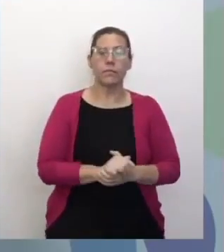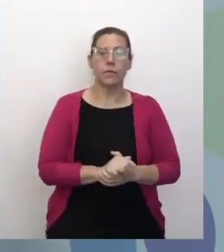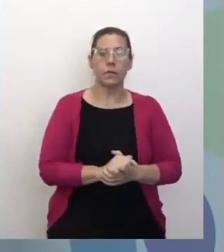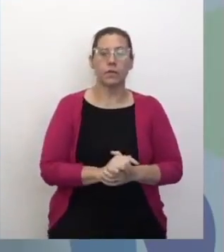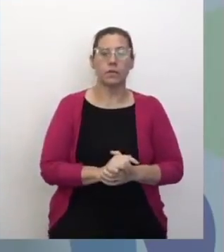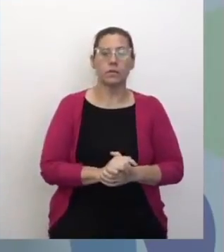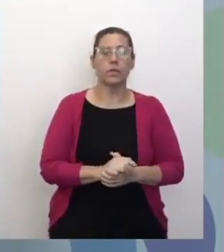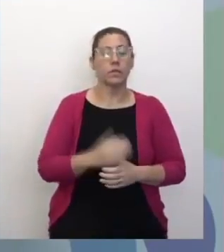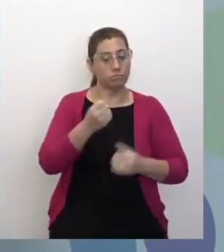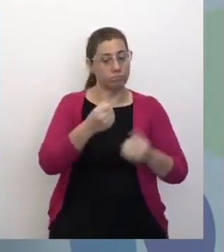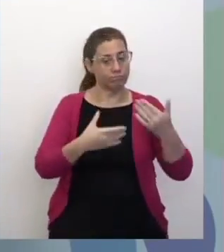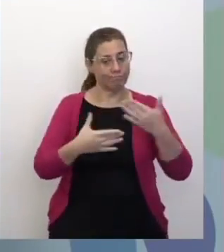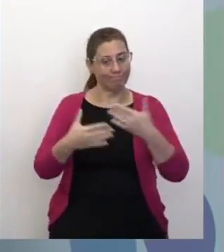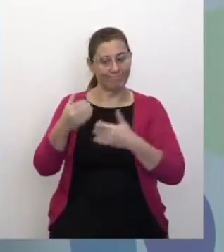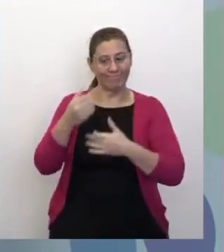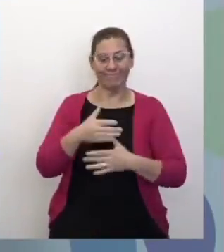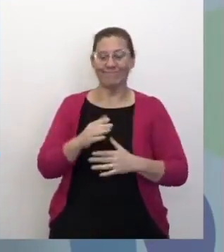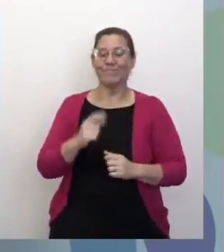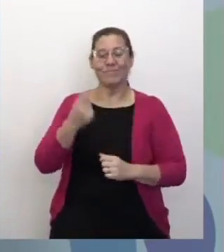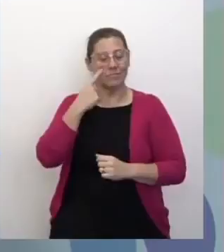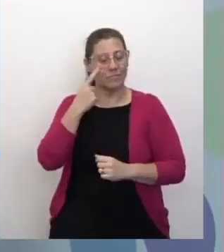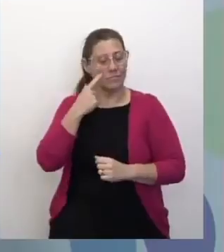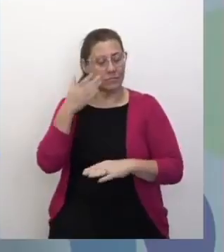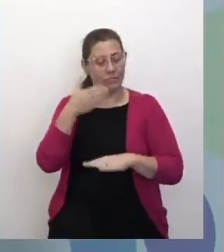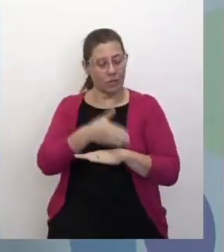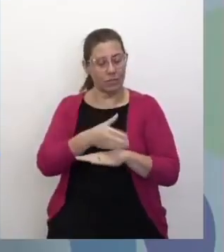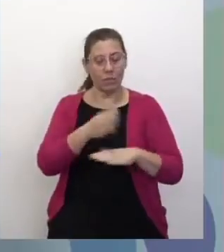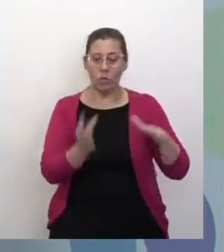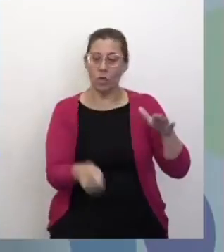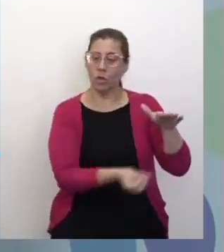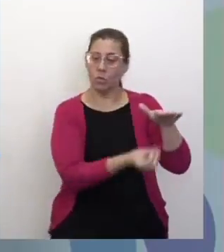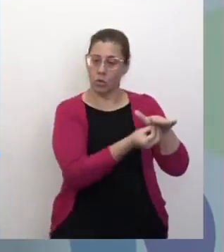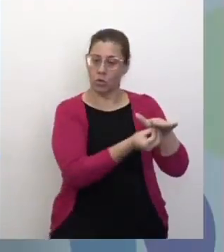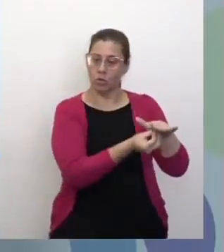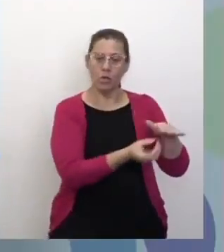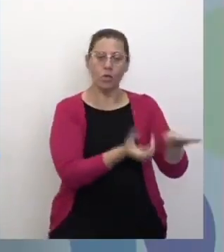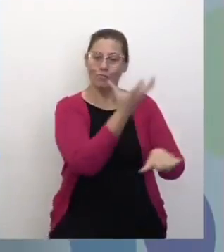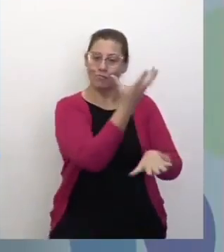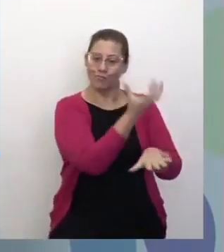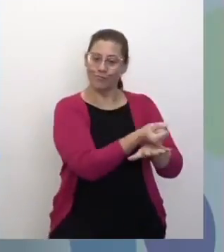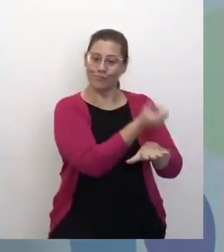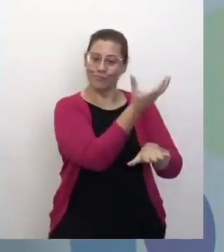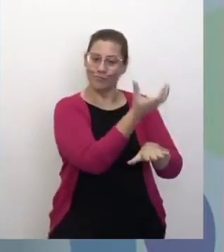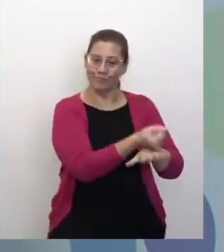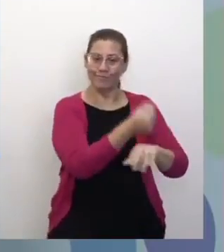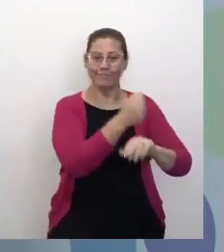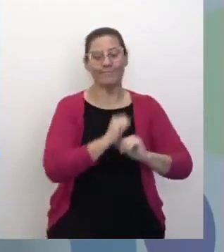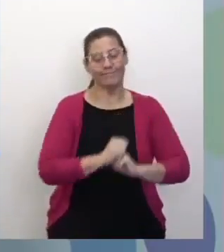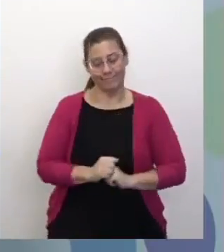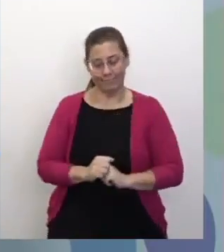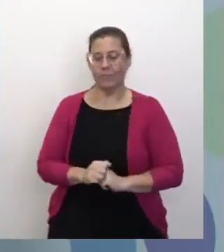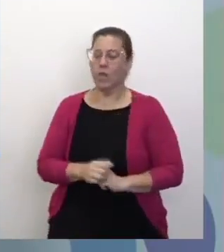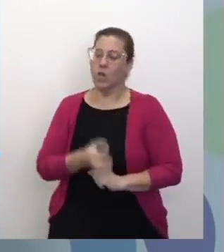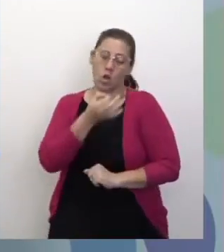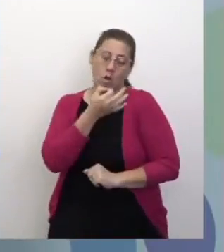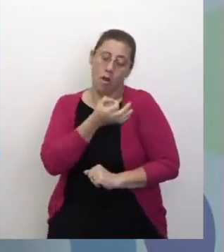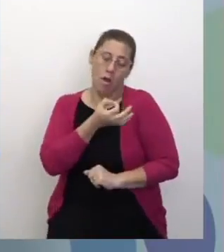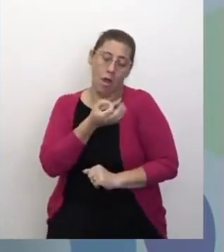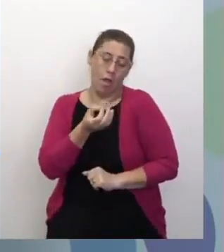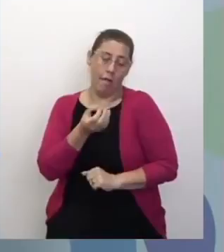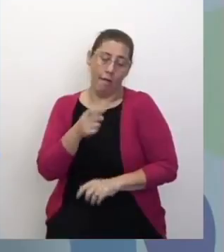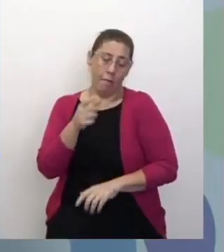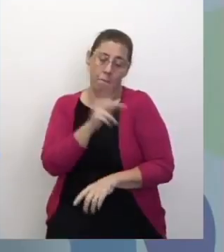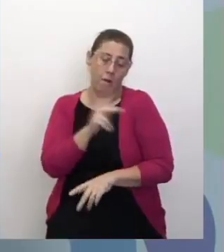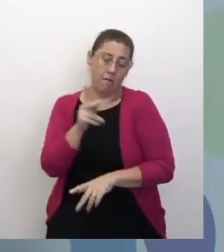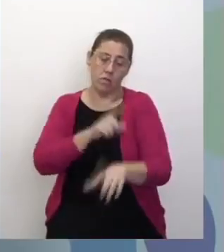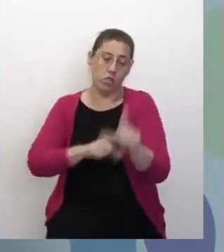estará no slide. Basta você entrar no repositório e baixar, vai estar bonitinho, a gente podendo ou não. Vai ficar opcional para nós, em geral, não vamos